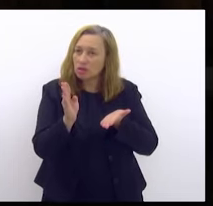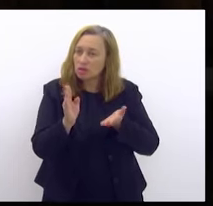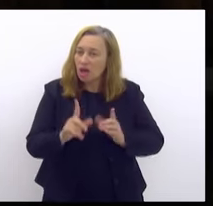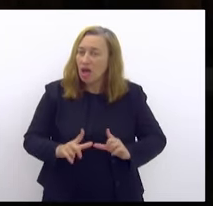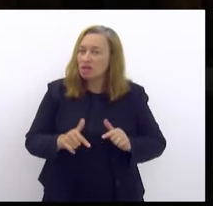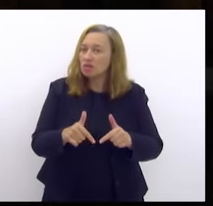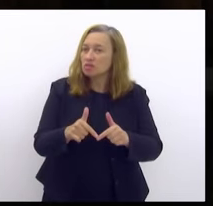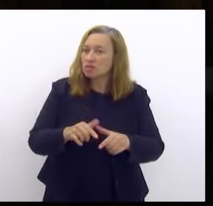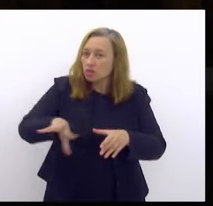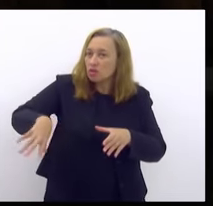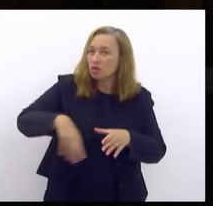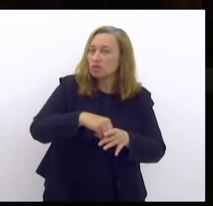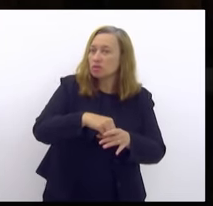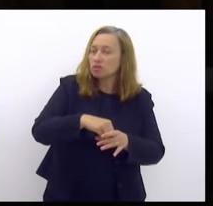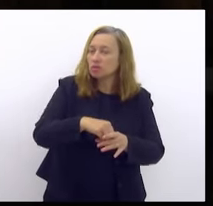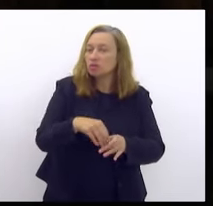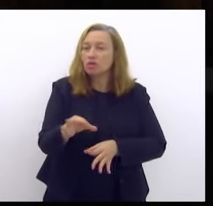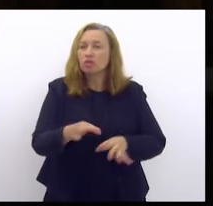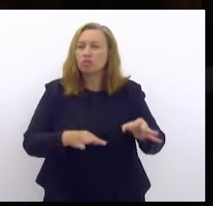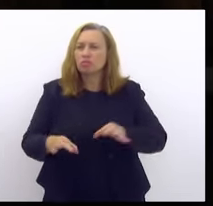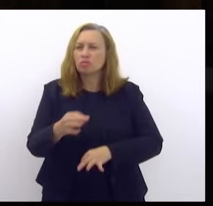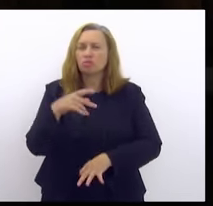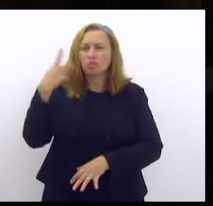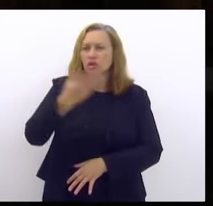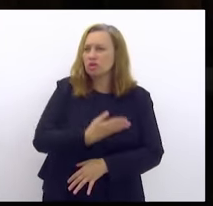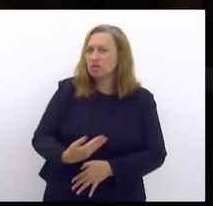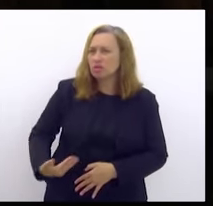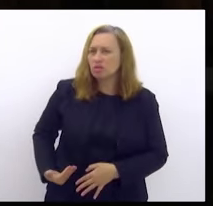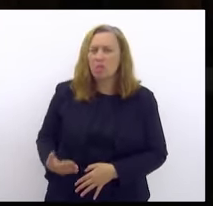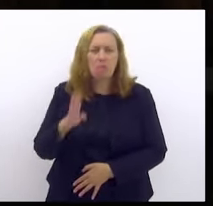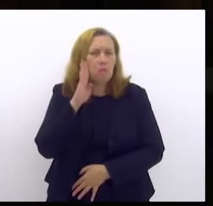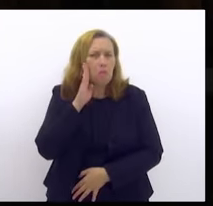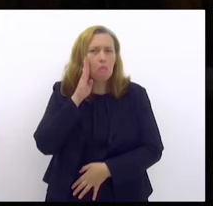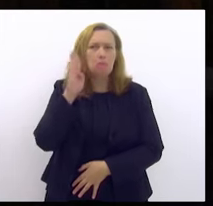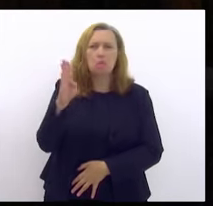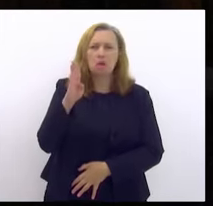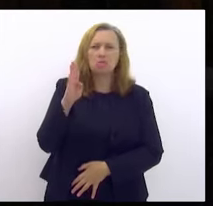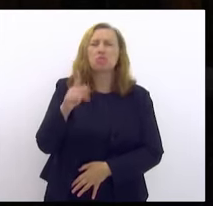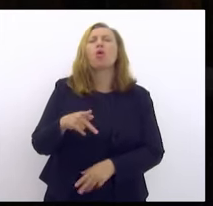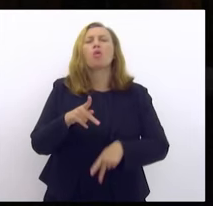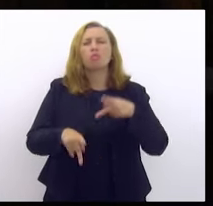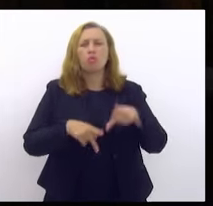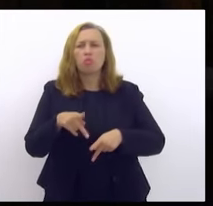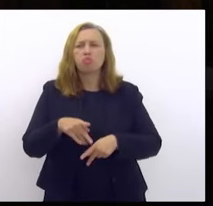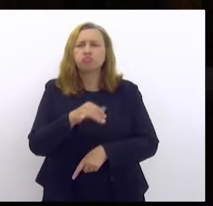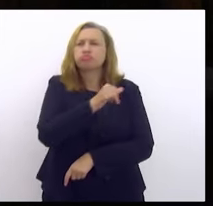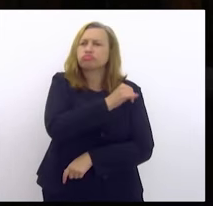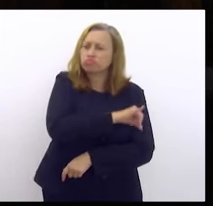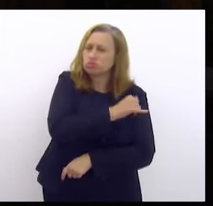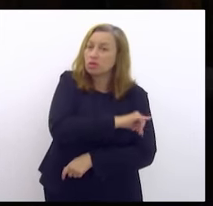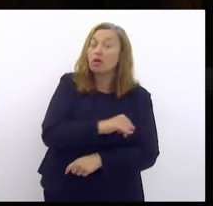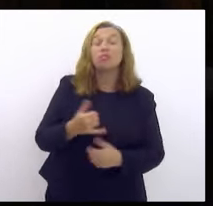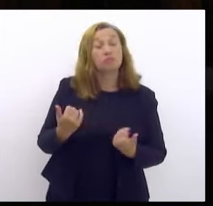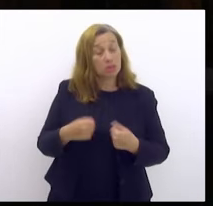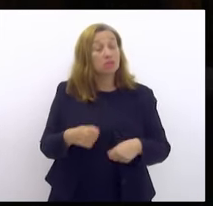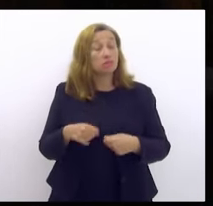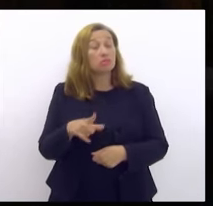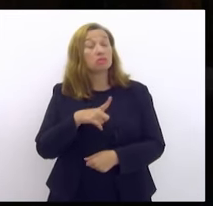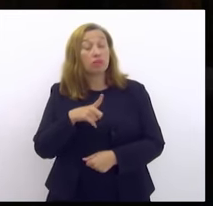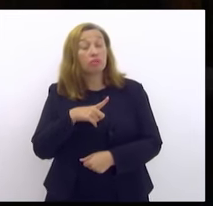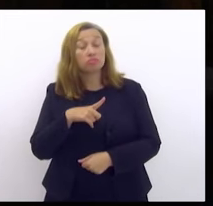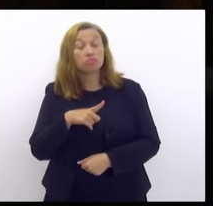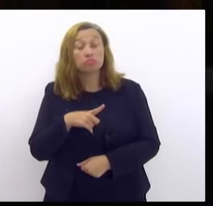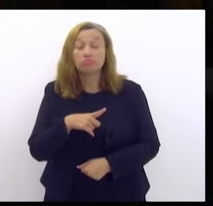e a implementação de programas e políticas públicas essenciais para o povo do Rio de Janeiro, que tem que ter